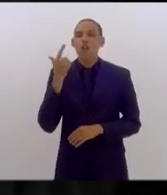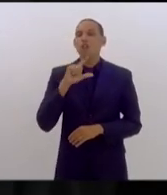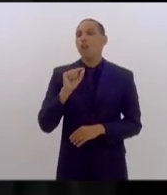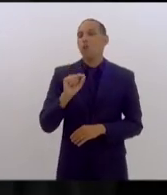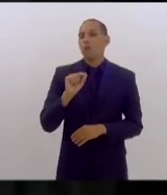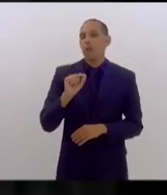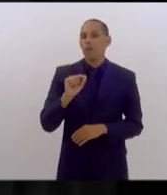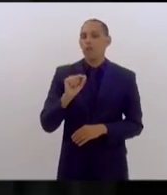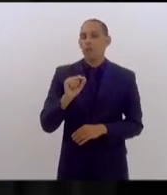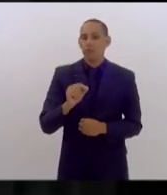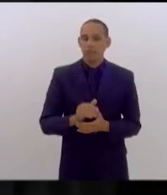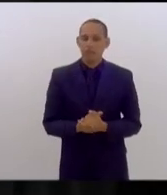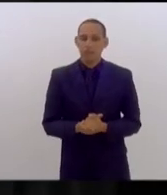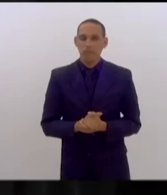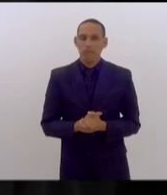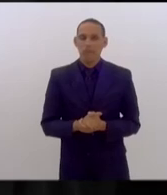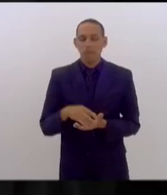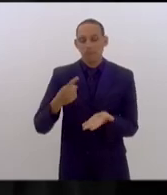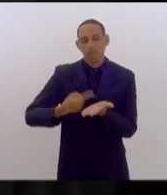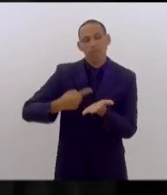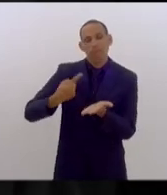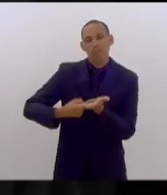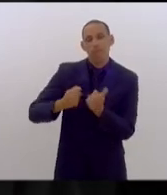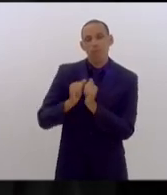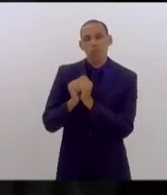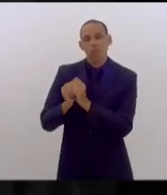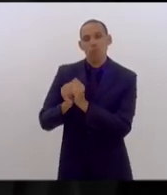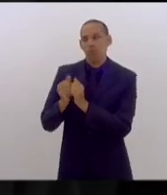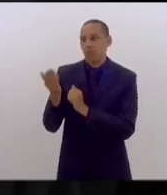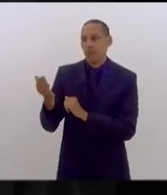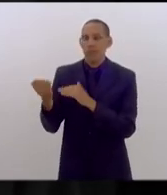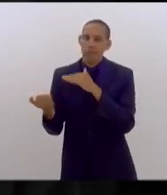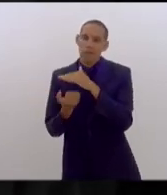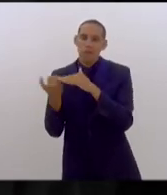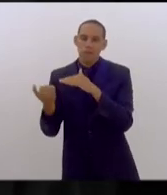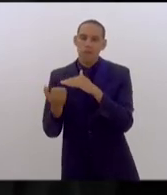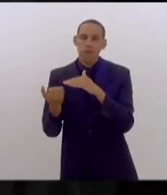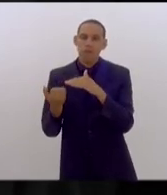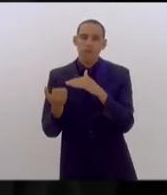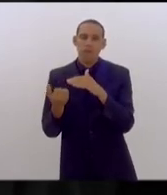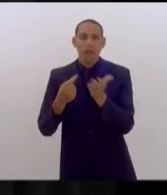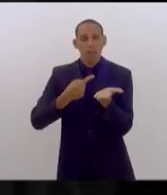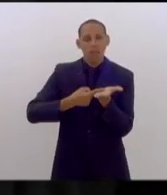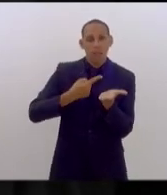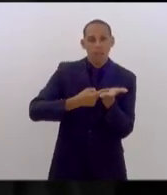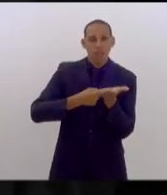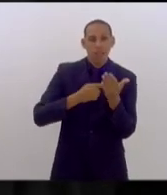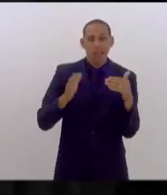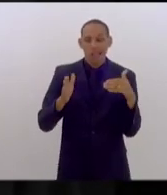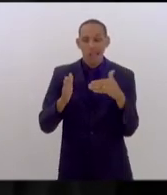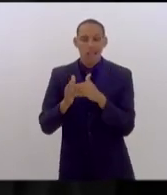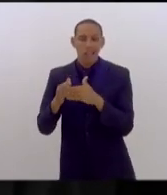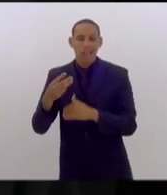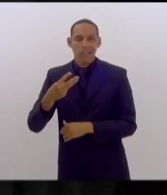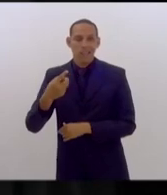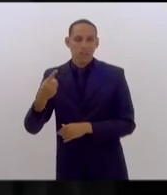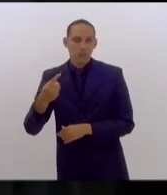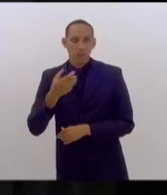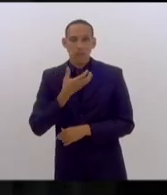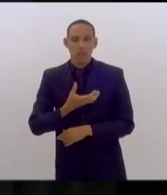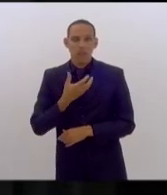acordo com a concessionária que durará até 31